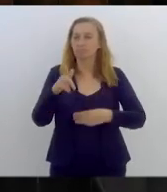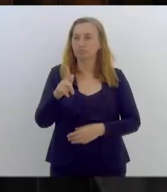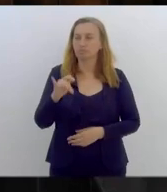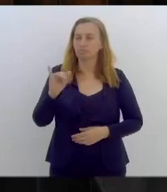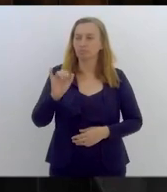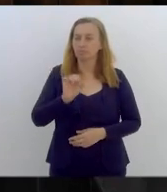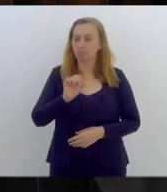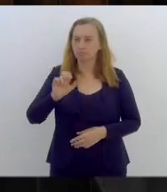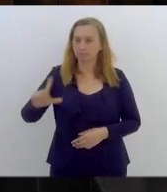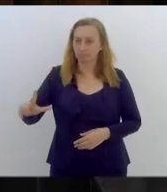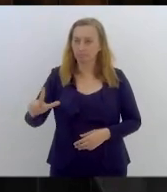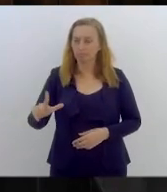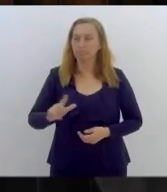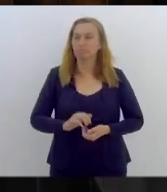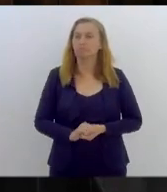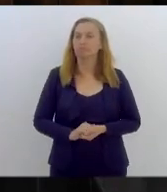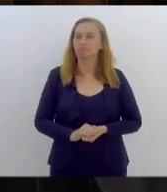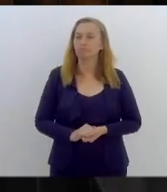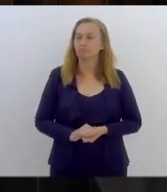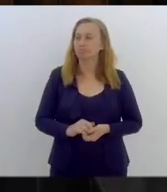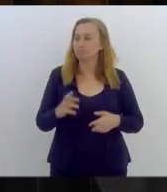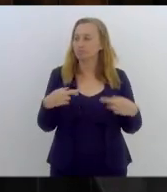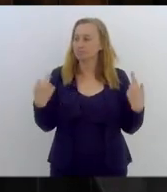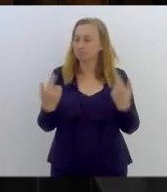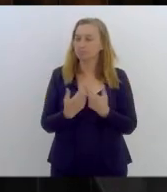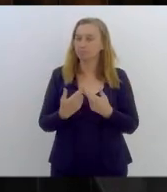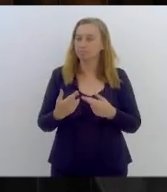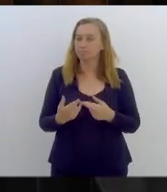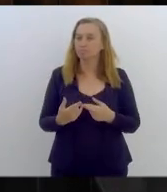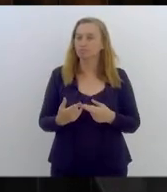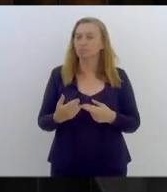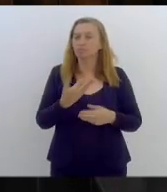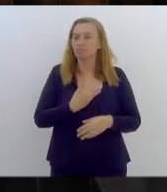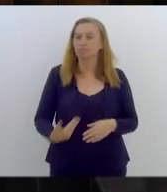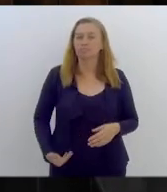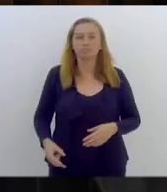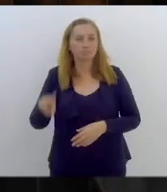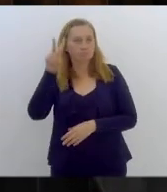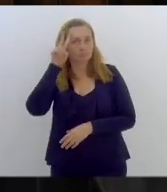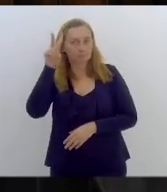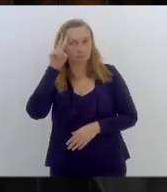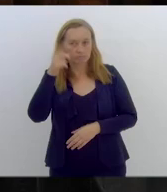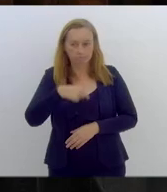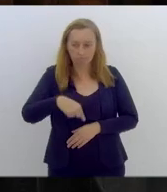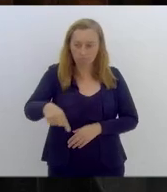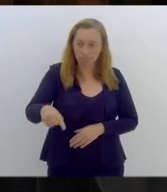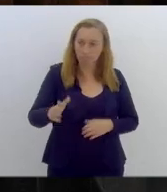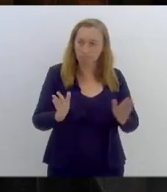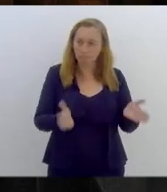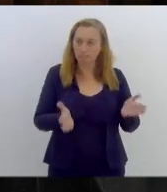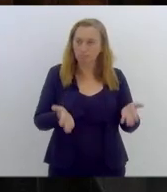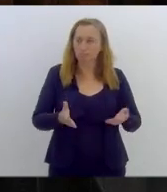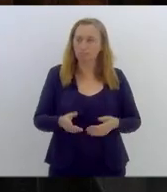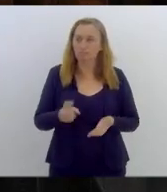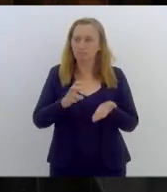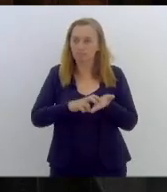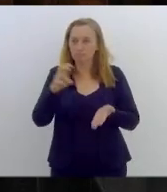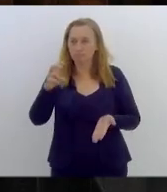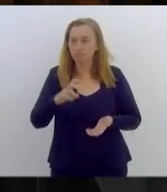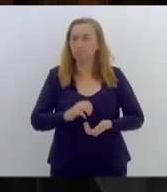vamos fazer essa pública na segunda-feira agora na parte da